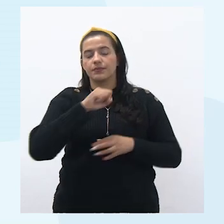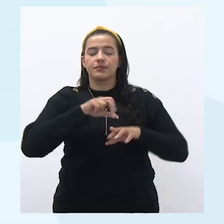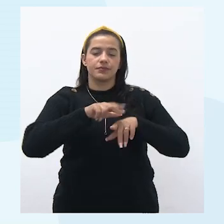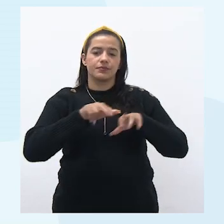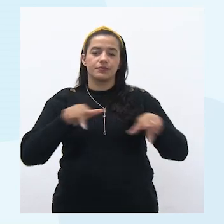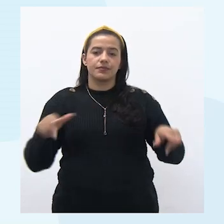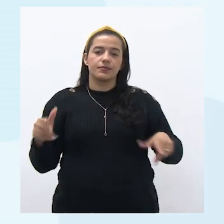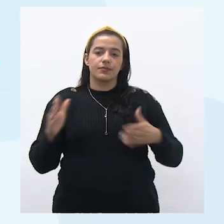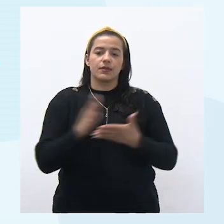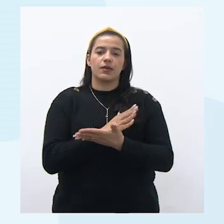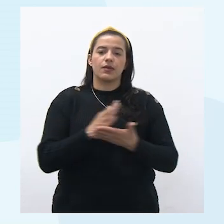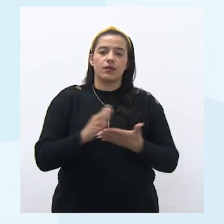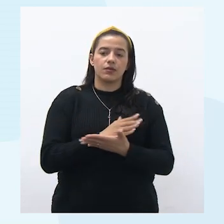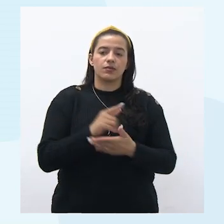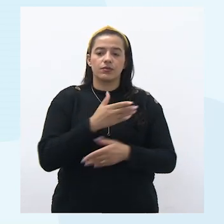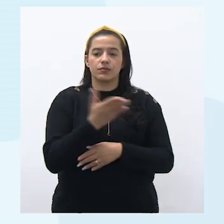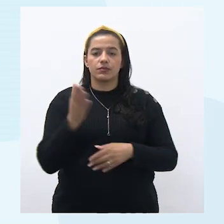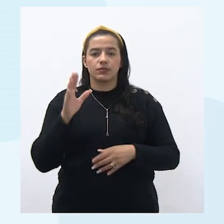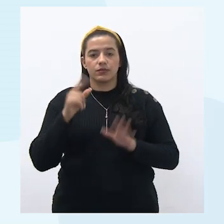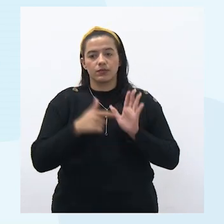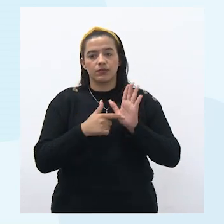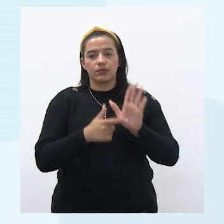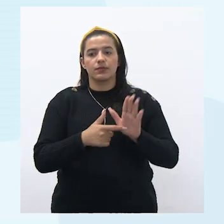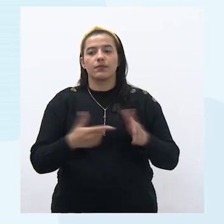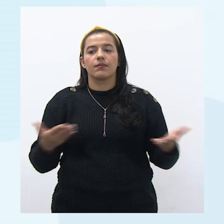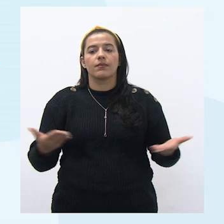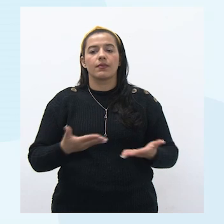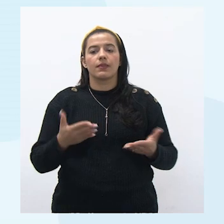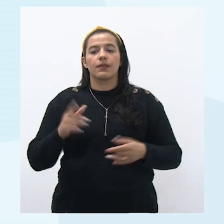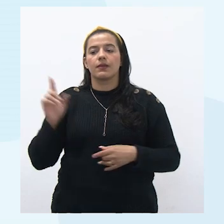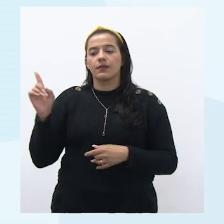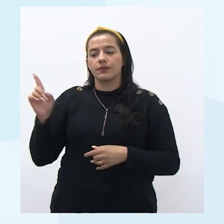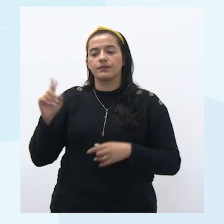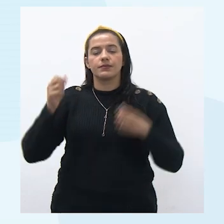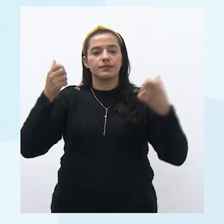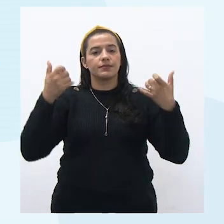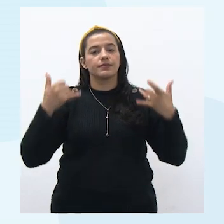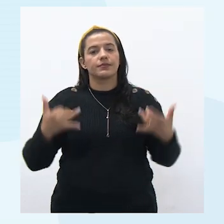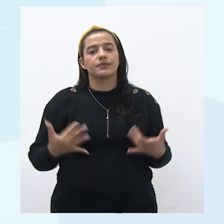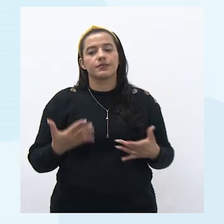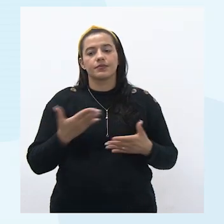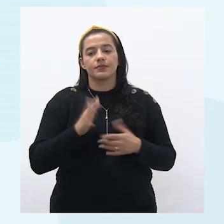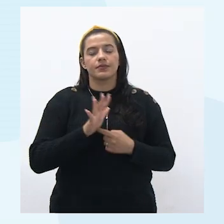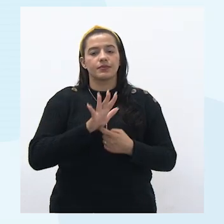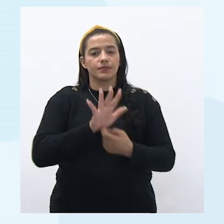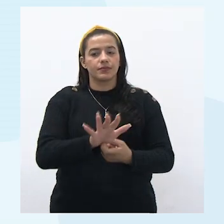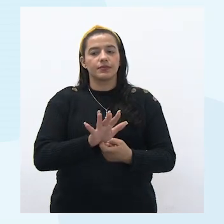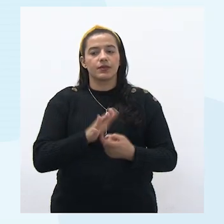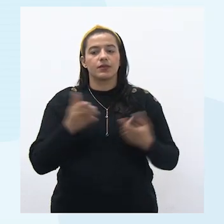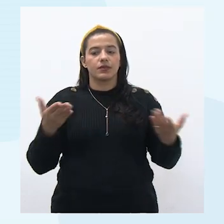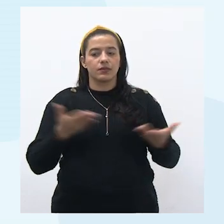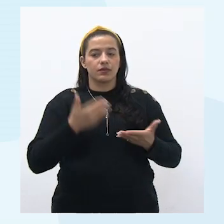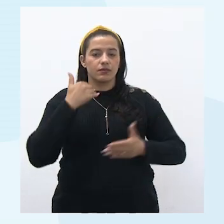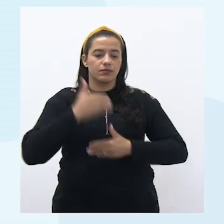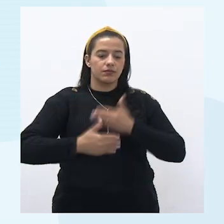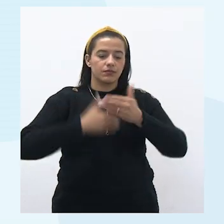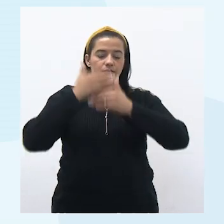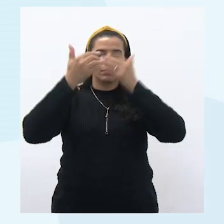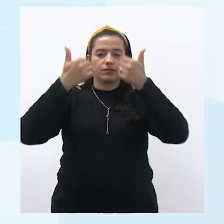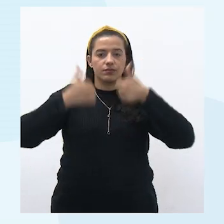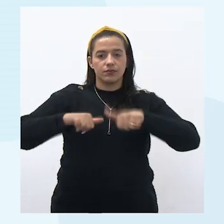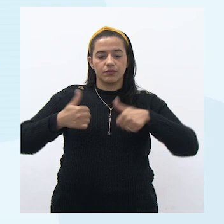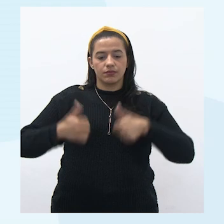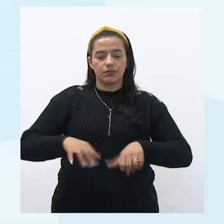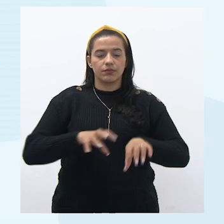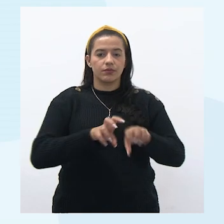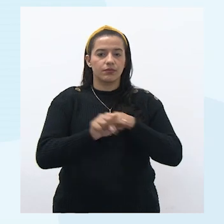coisas que você também já trouxe. E aí eu queria passar para esse slide 32, que mostra então para a gente que nesse processo de avaliação